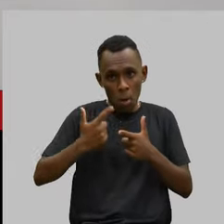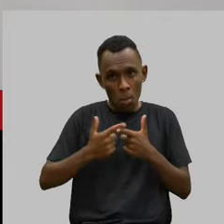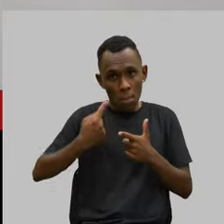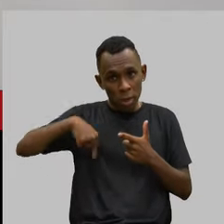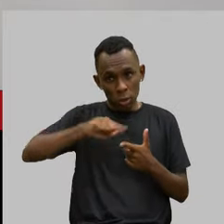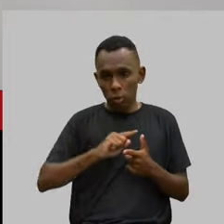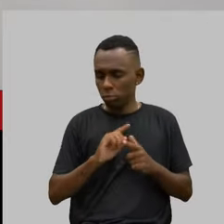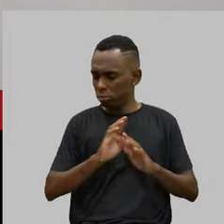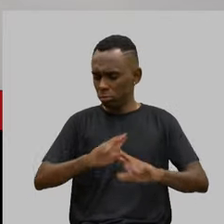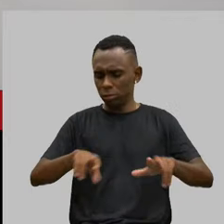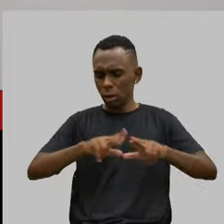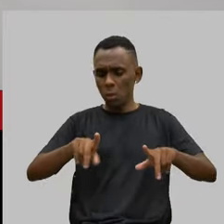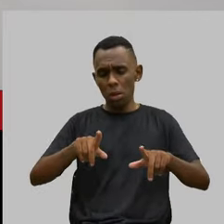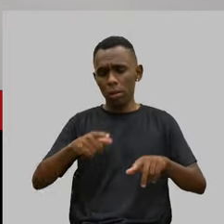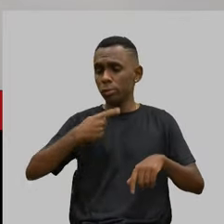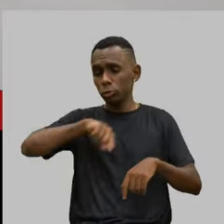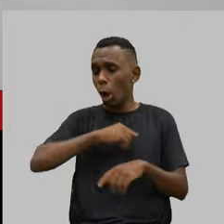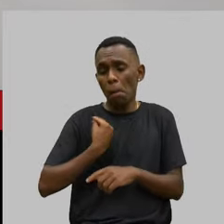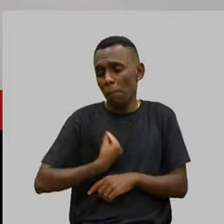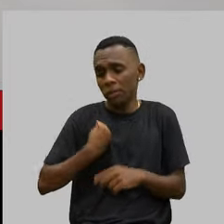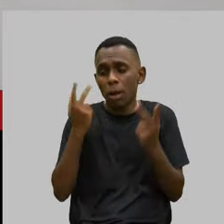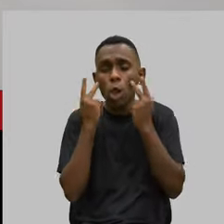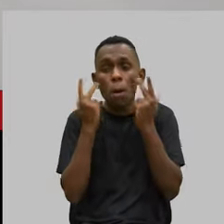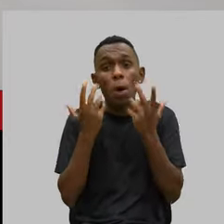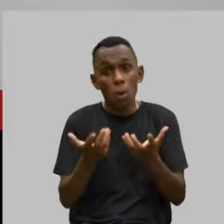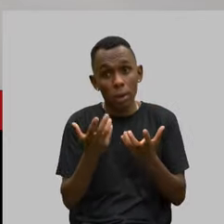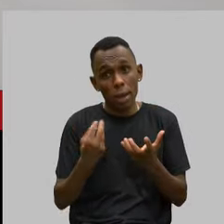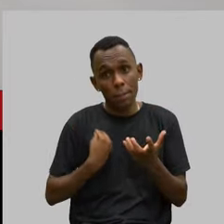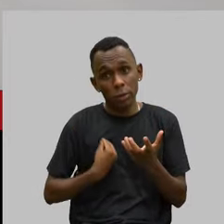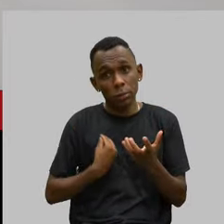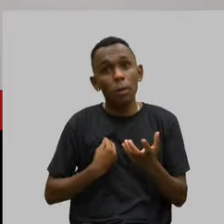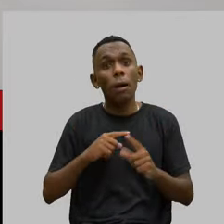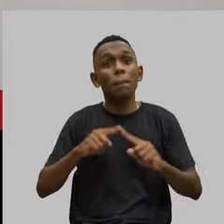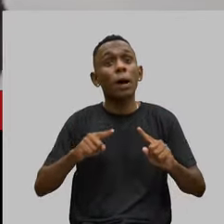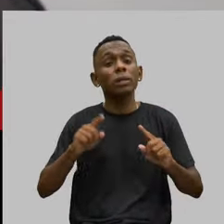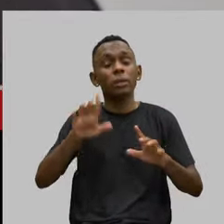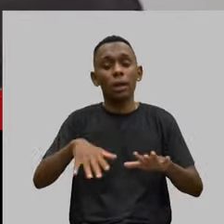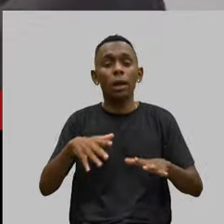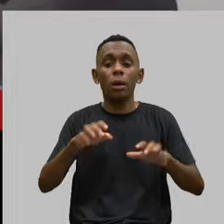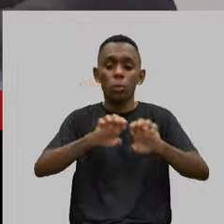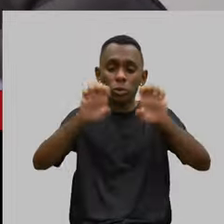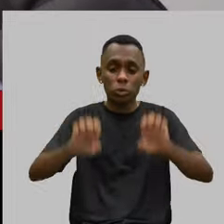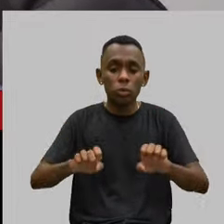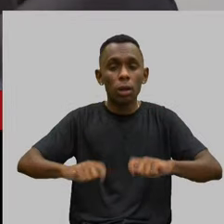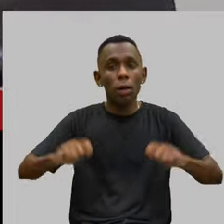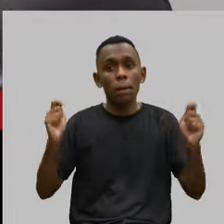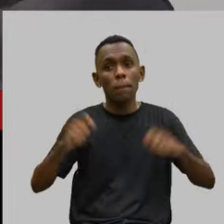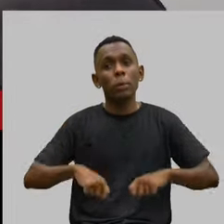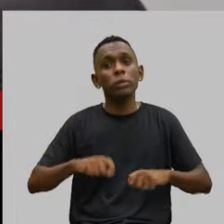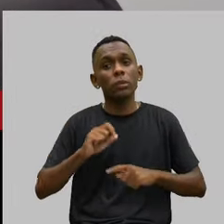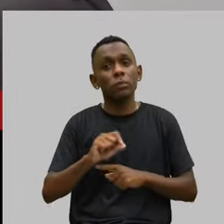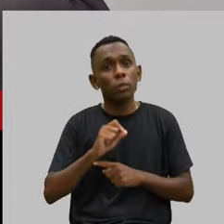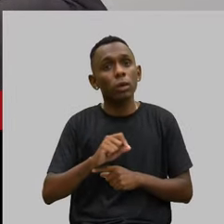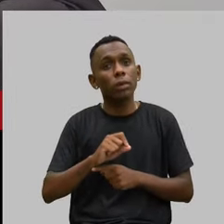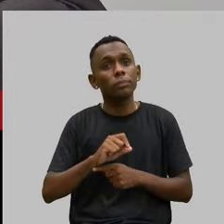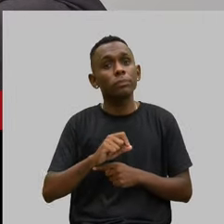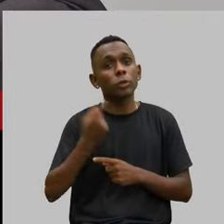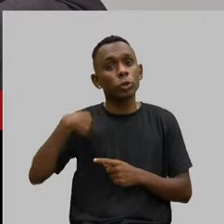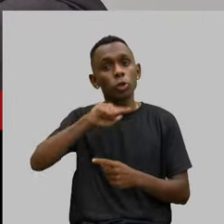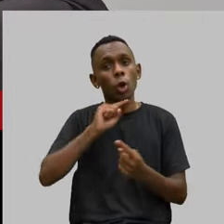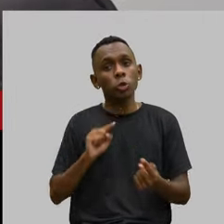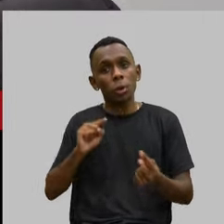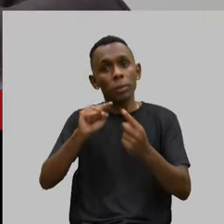de quem participa nós queremos participar agora nós queremos num formato que nos permita realizar nossa